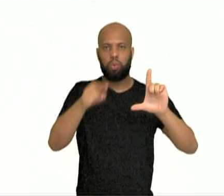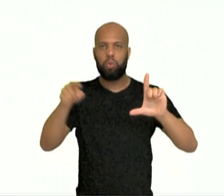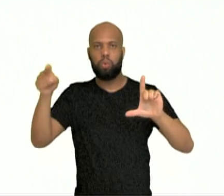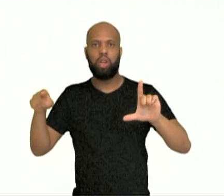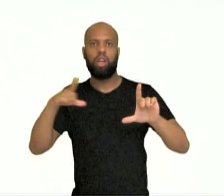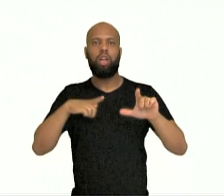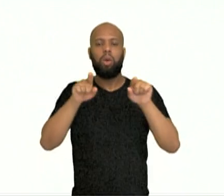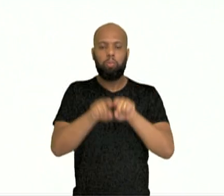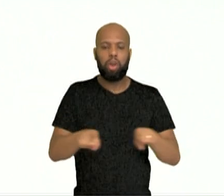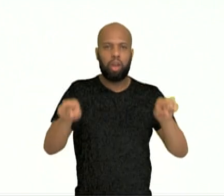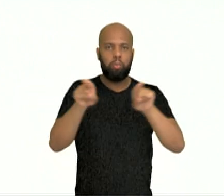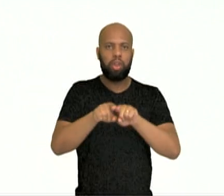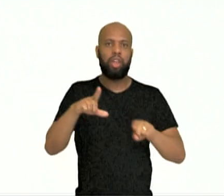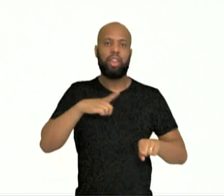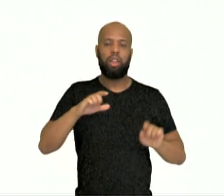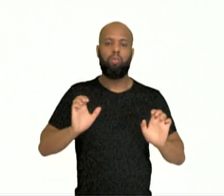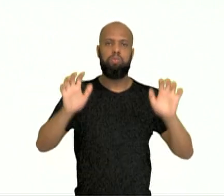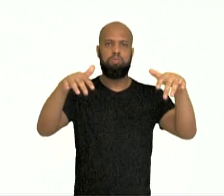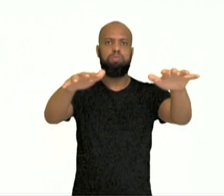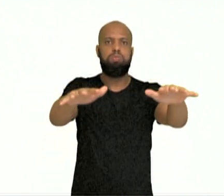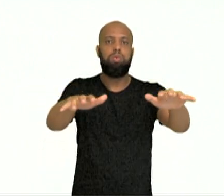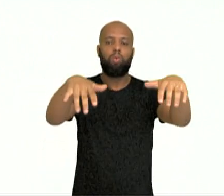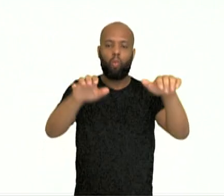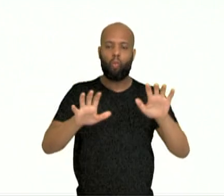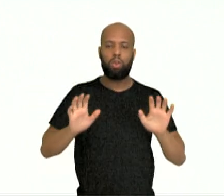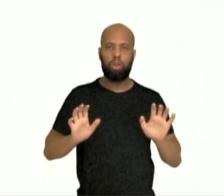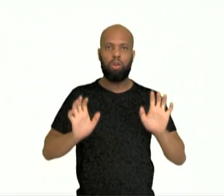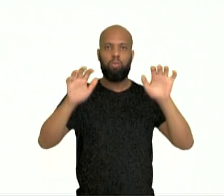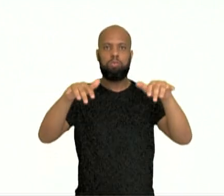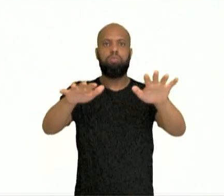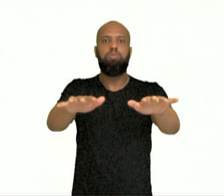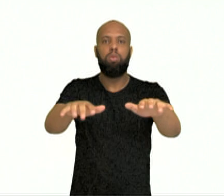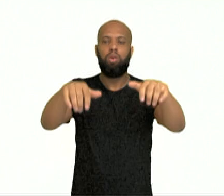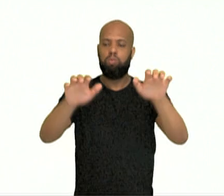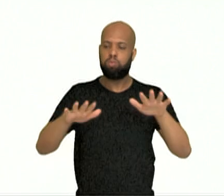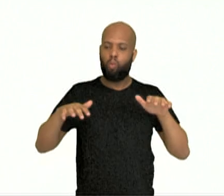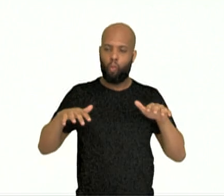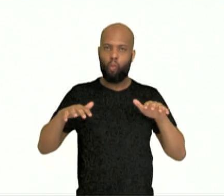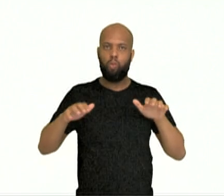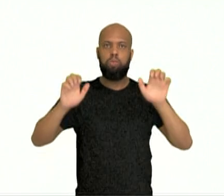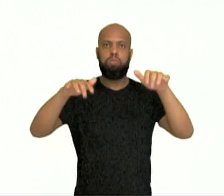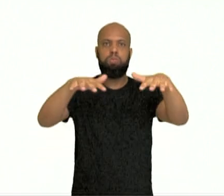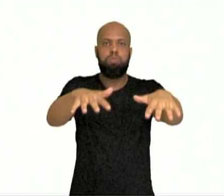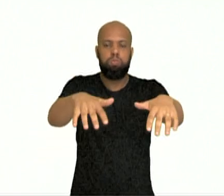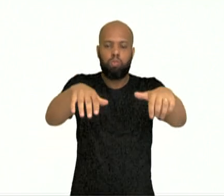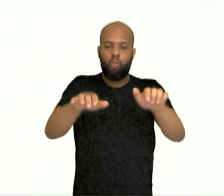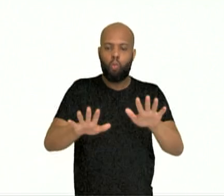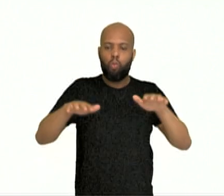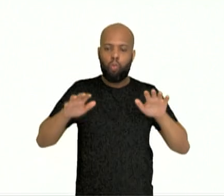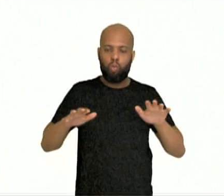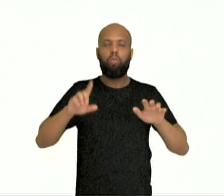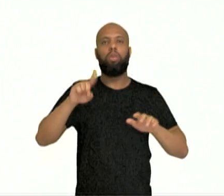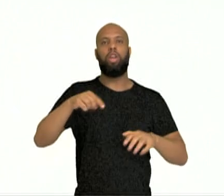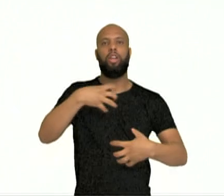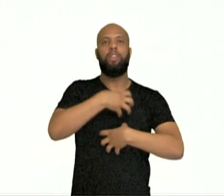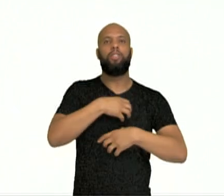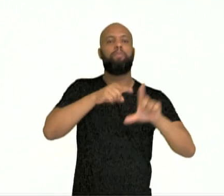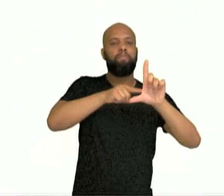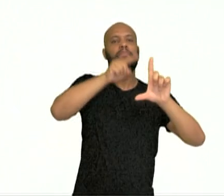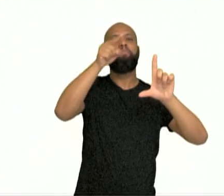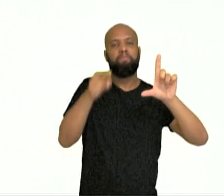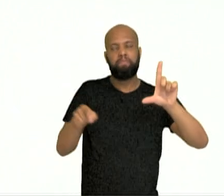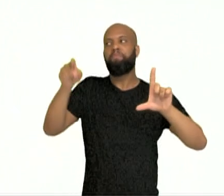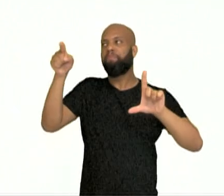periodicidade. Ela fica alta, fica baixa, fica alta, fica baixa periodicamente. Por isso ela tem esse comportamento.